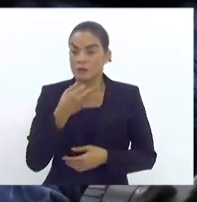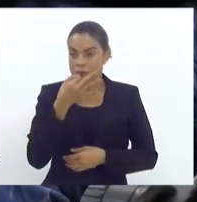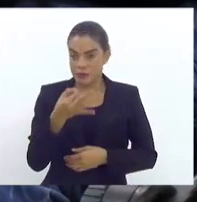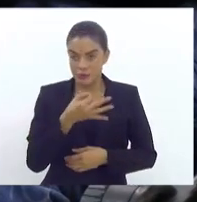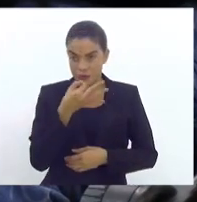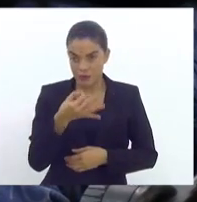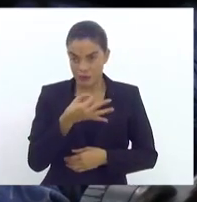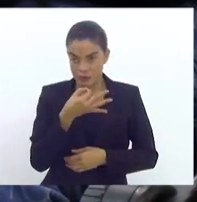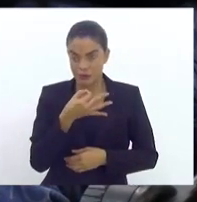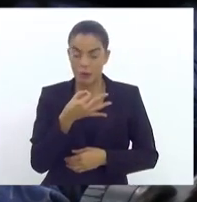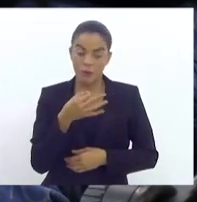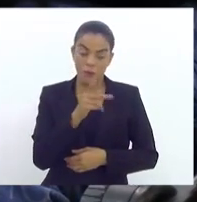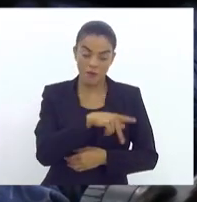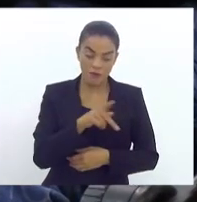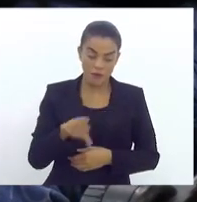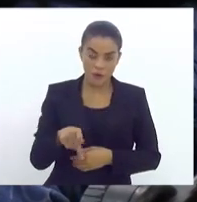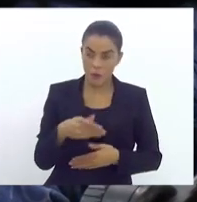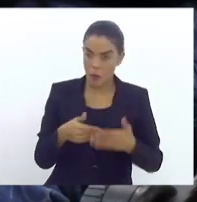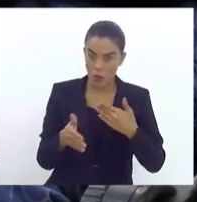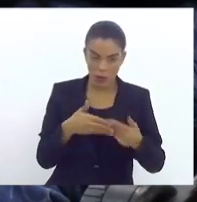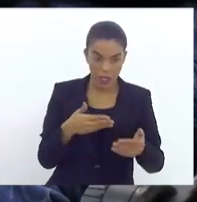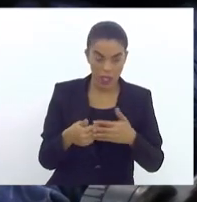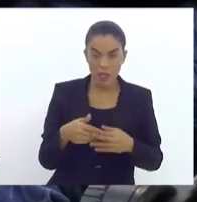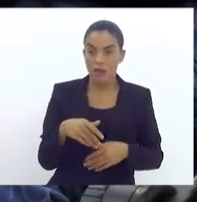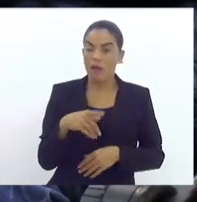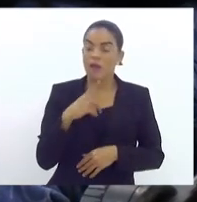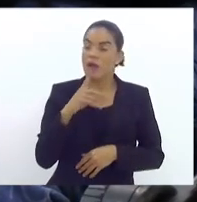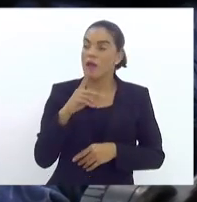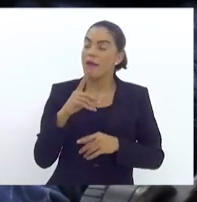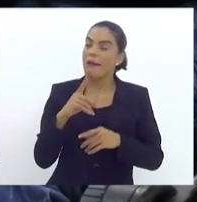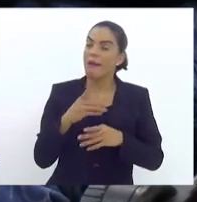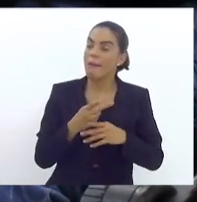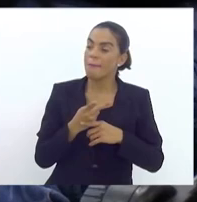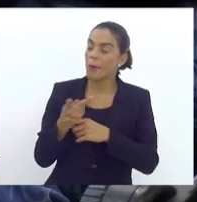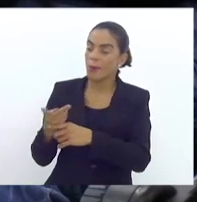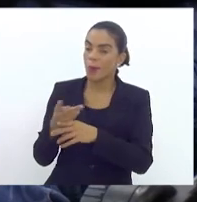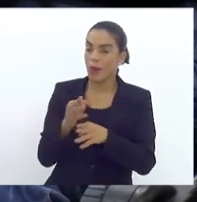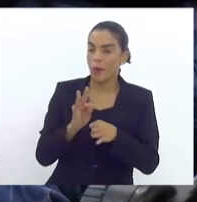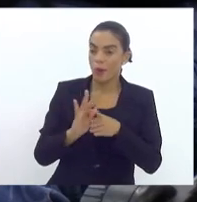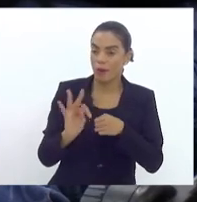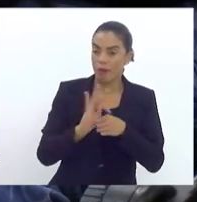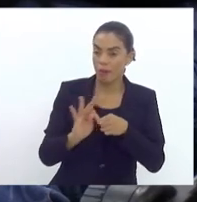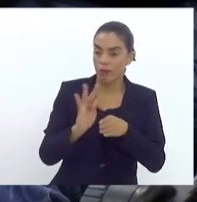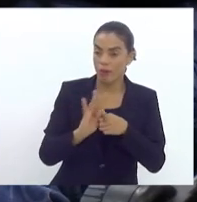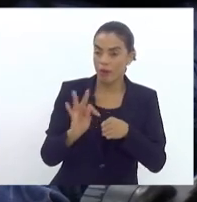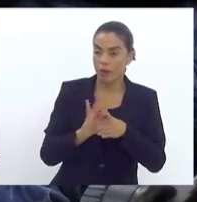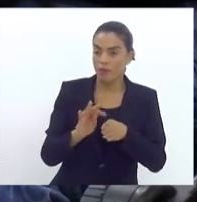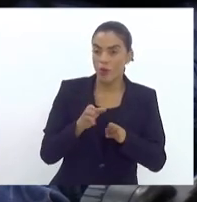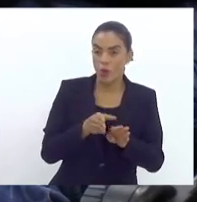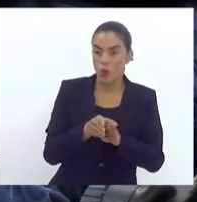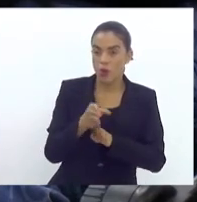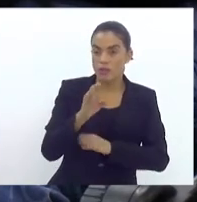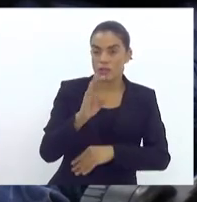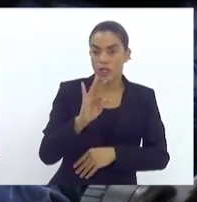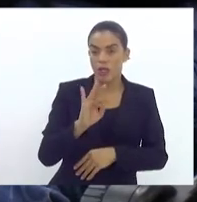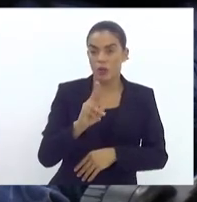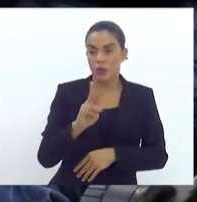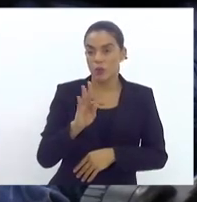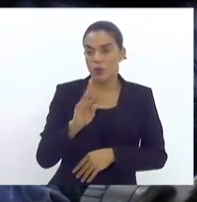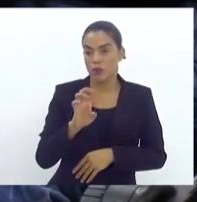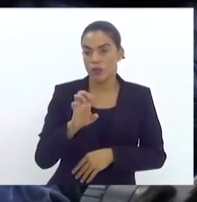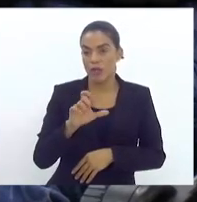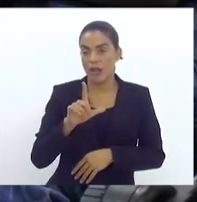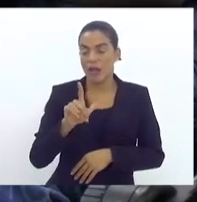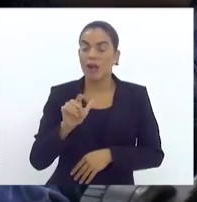né ao invés do professor qualquer professor se reportar diretamente ao Conselho Tutelar a gente tem um coordenador um pedagogo específico dentro da